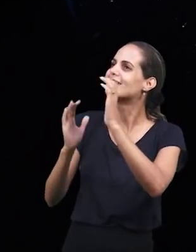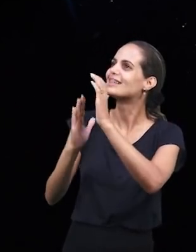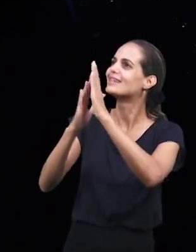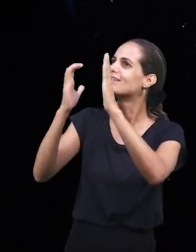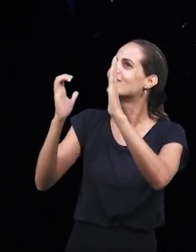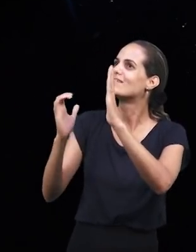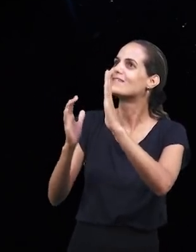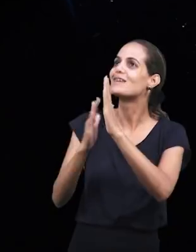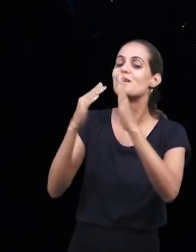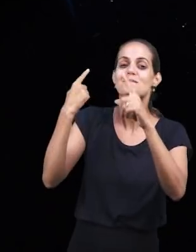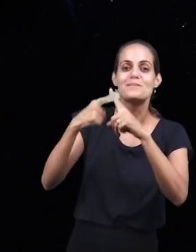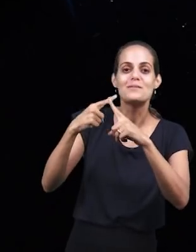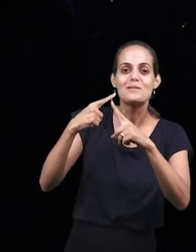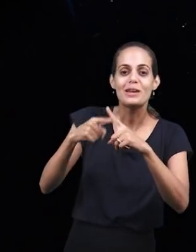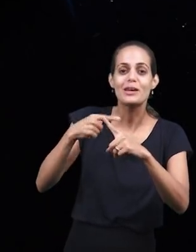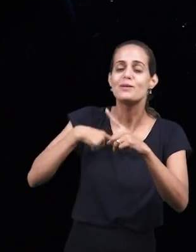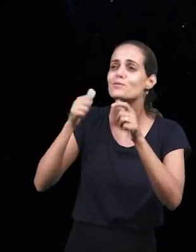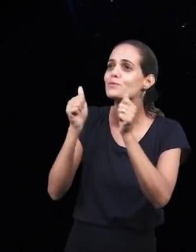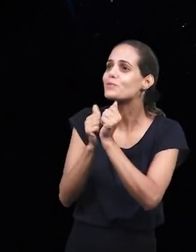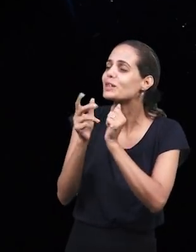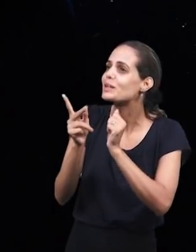para sempre vou